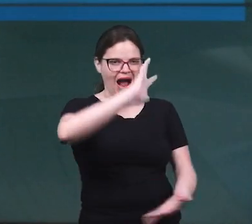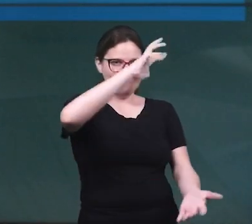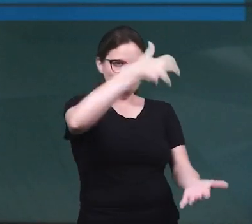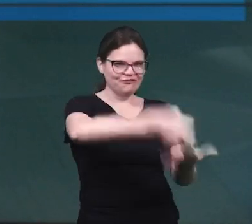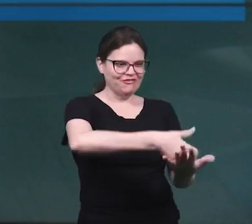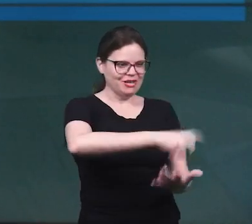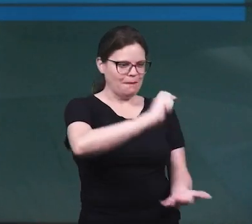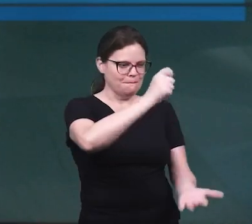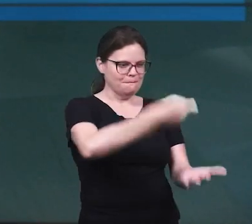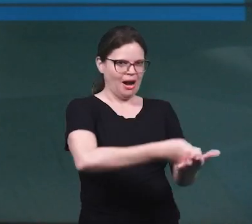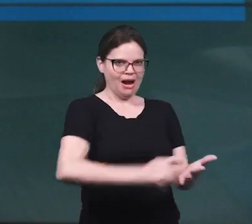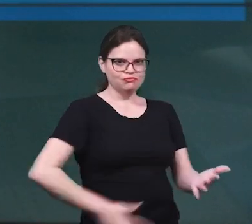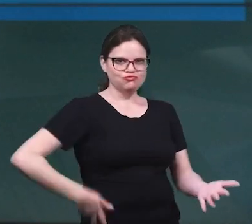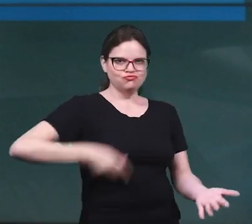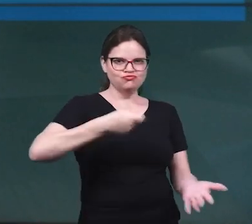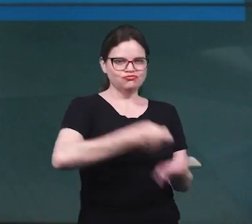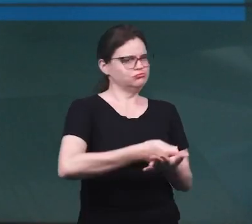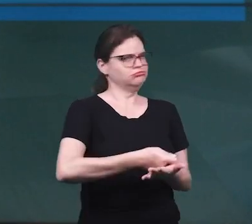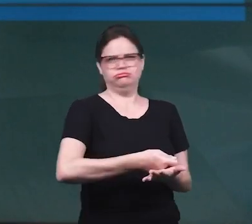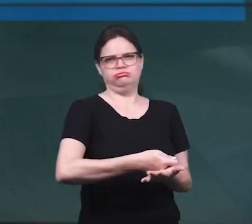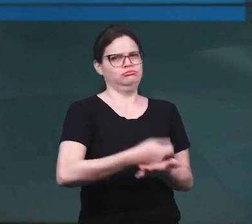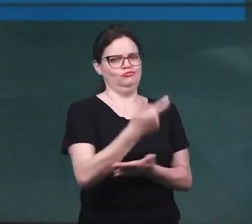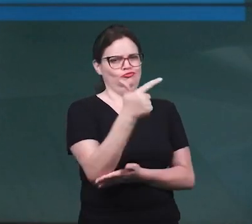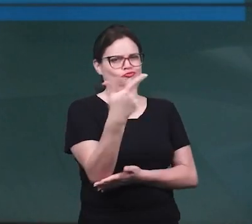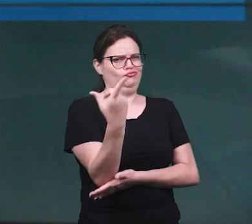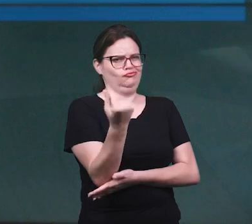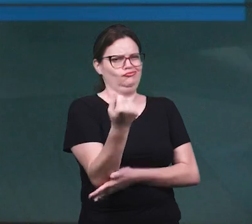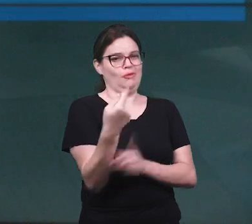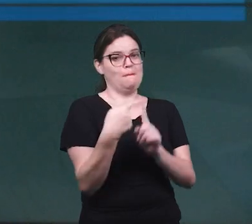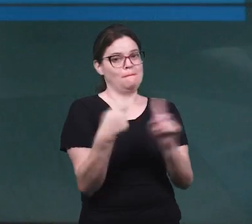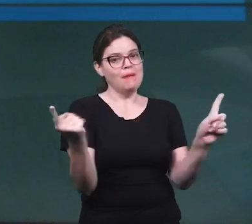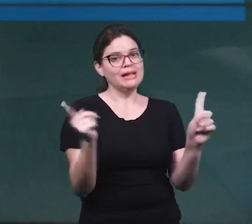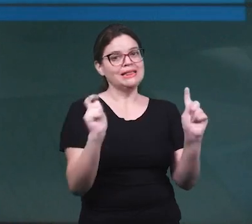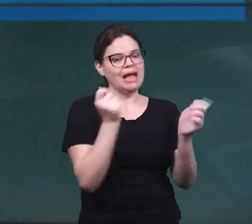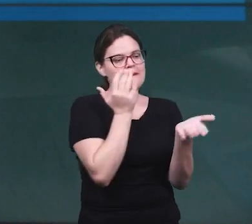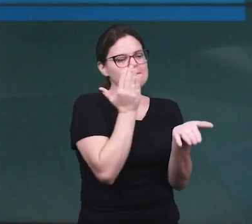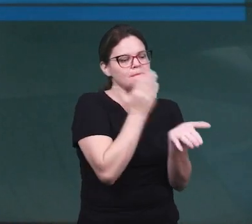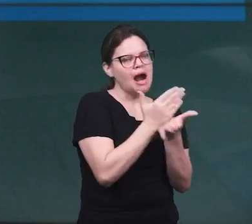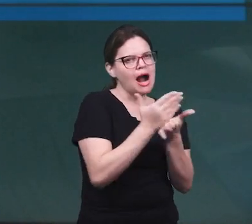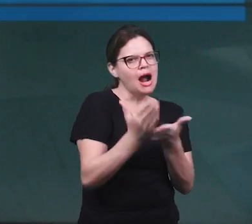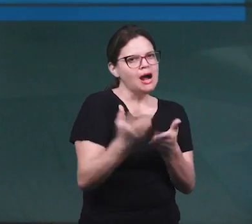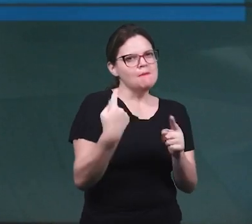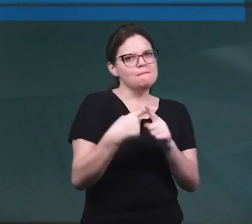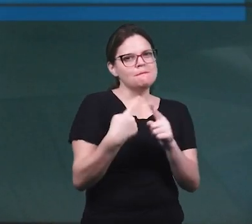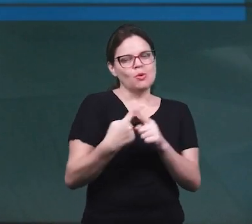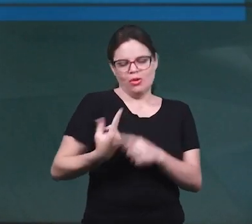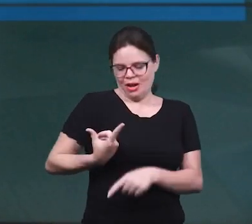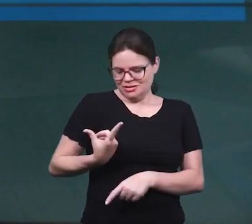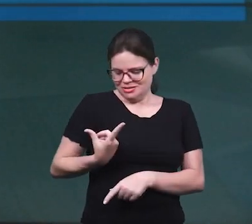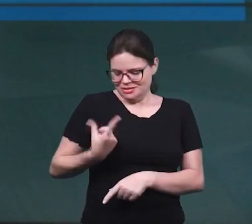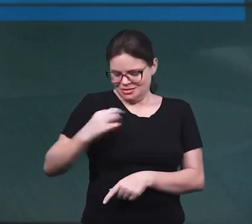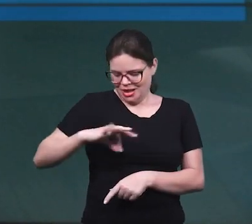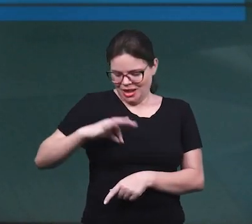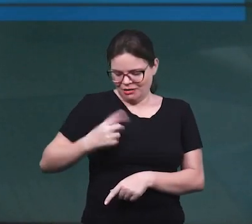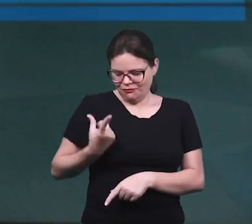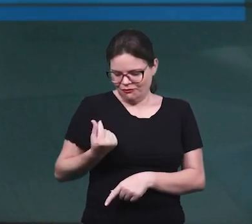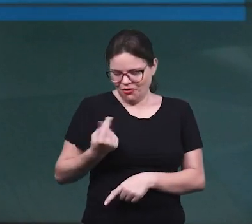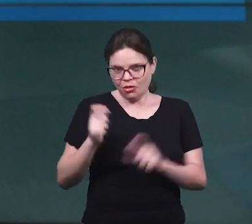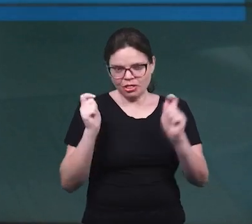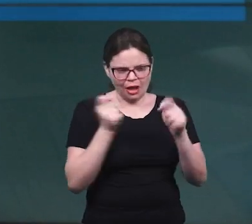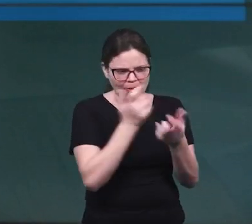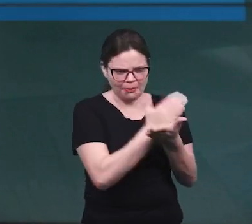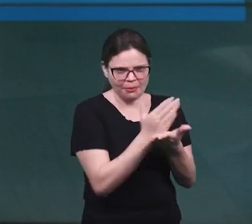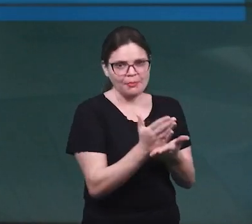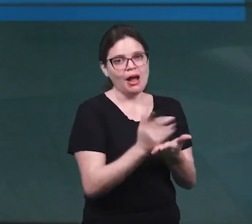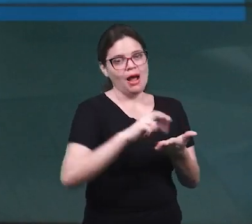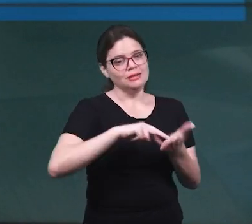da aquisição e gera uma dívida. Essa dívida é uma obrigação. Então,